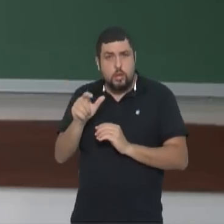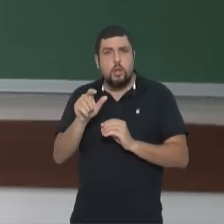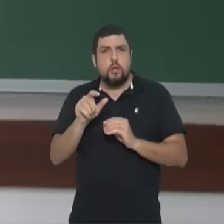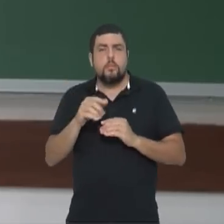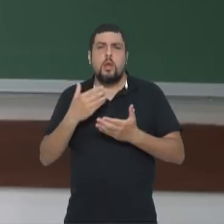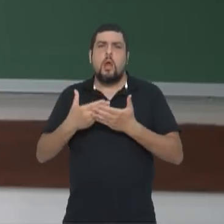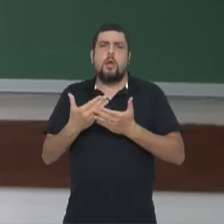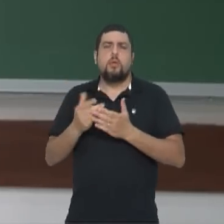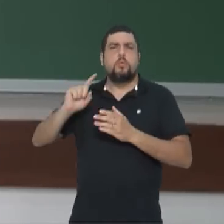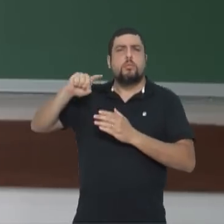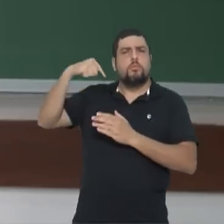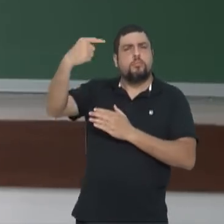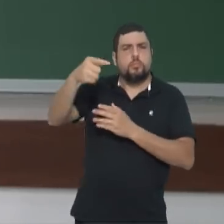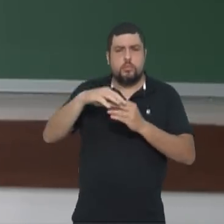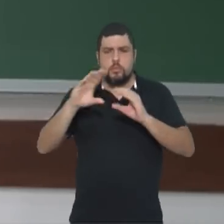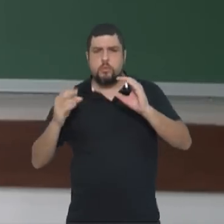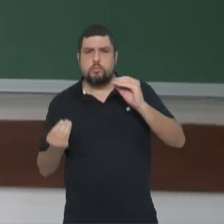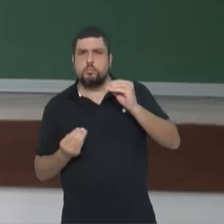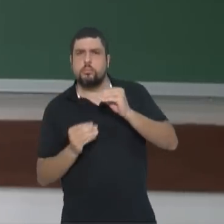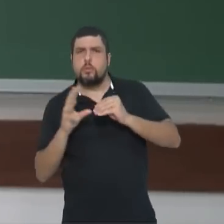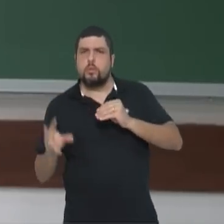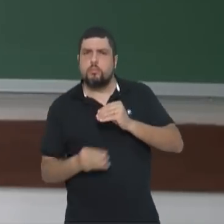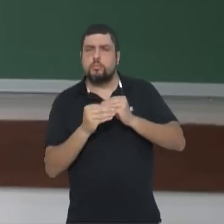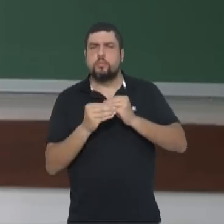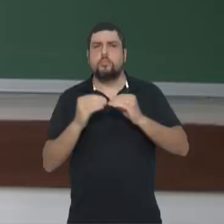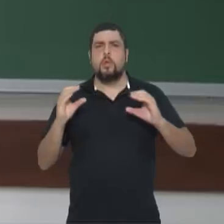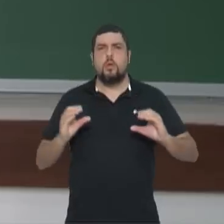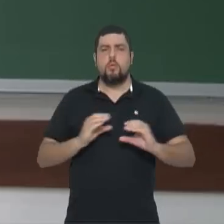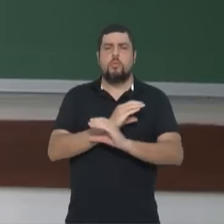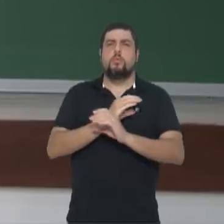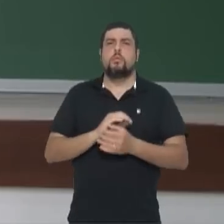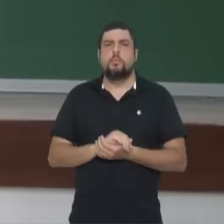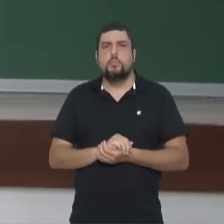da aula você pode aprimorar, certo? Então não